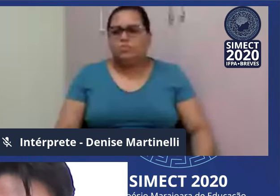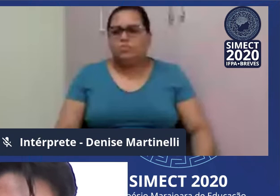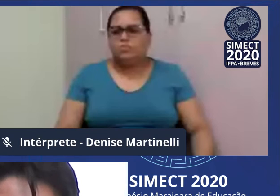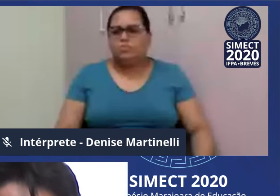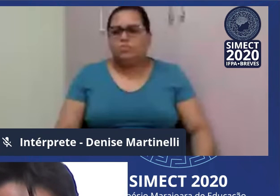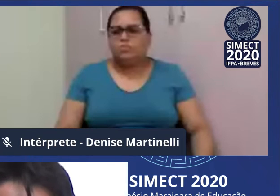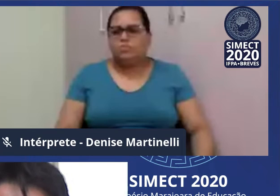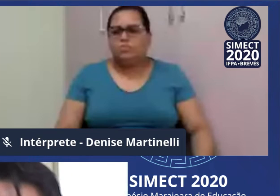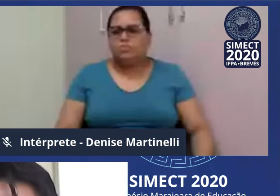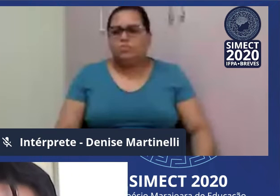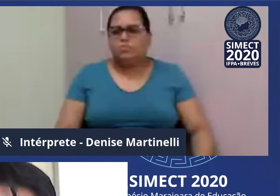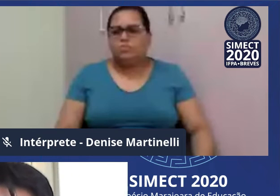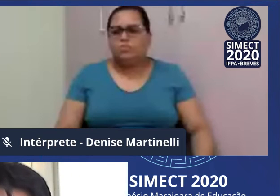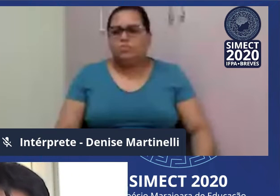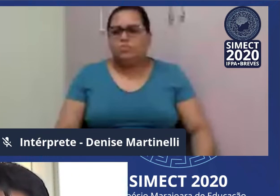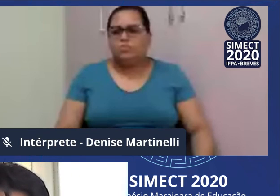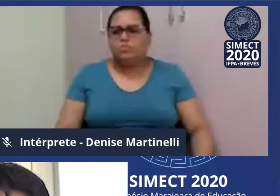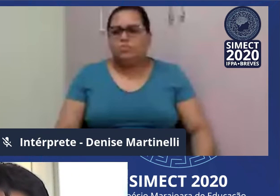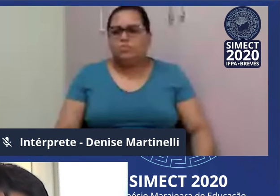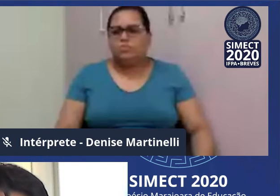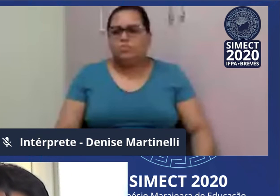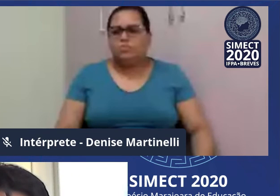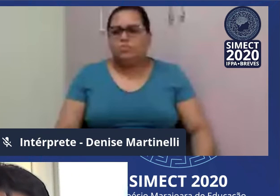cultivados no Sapucaia, não, desculpa,